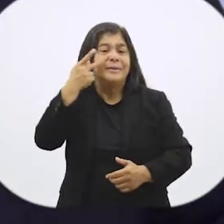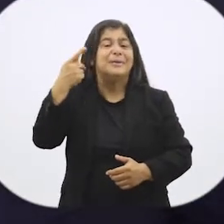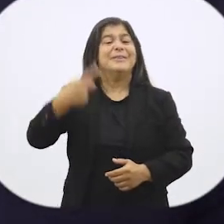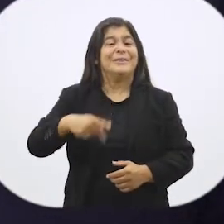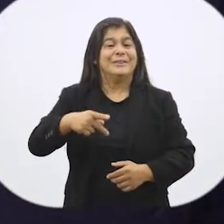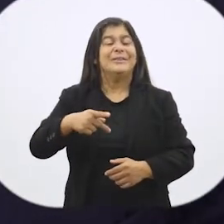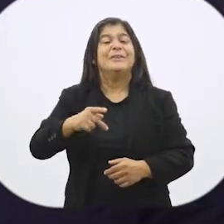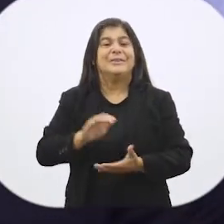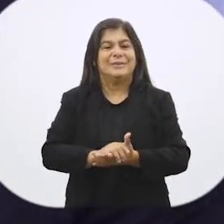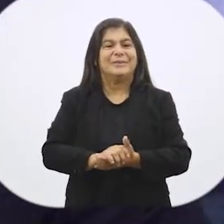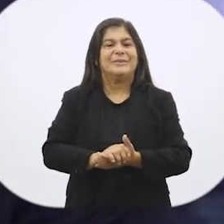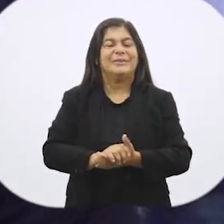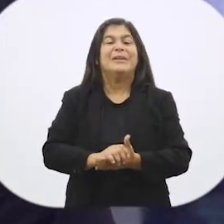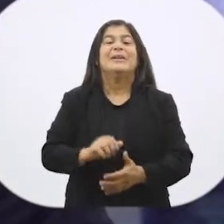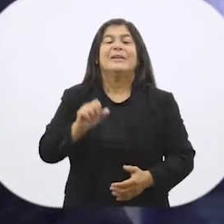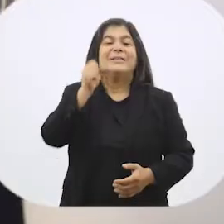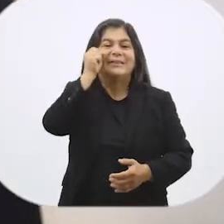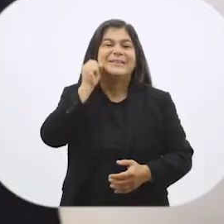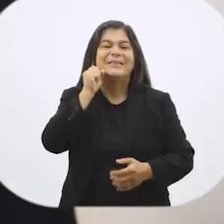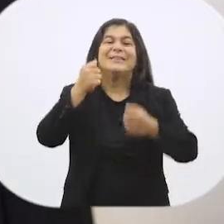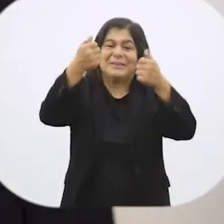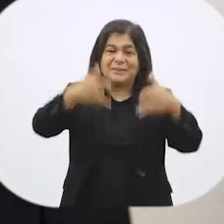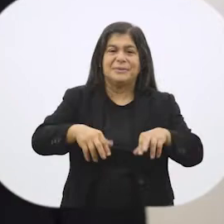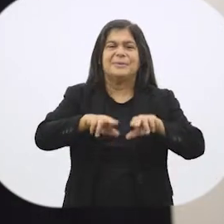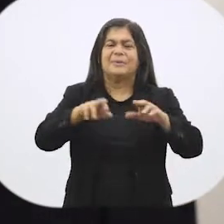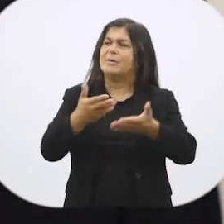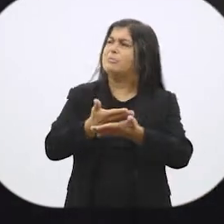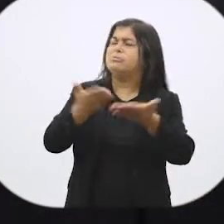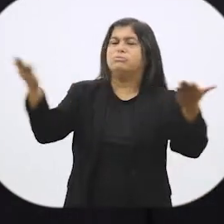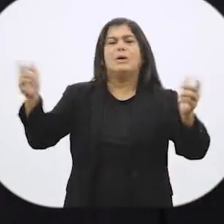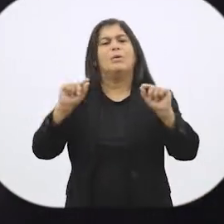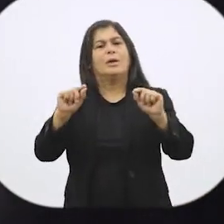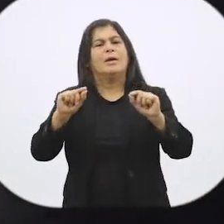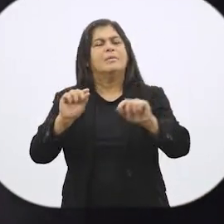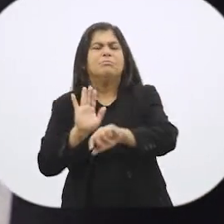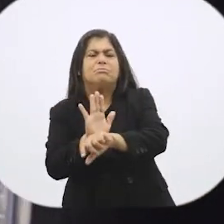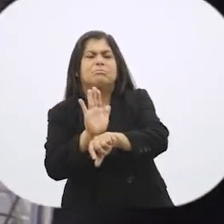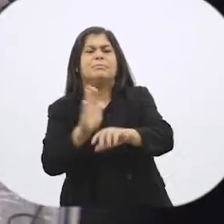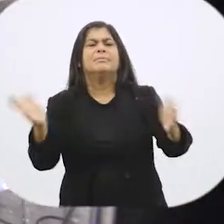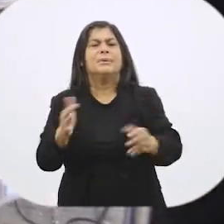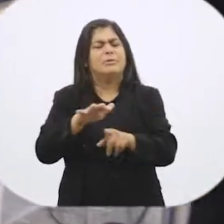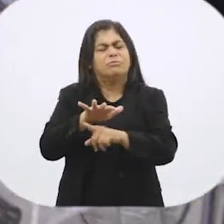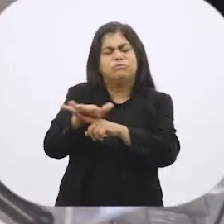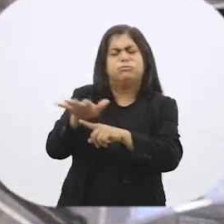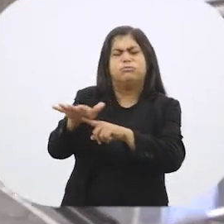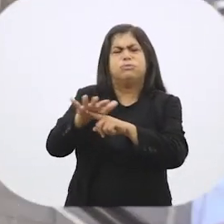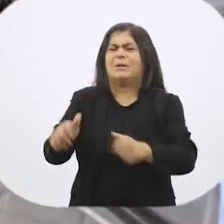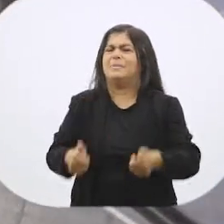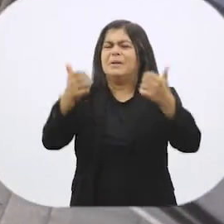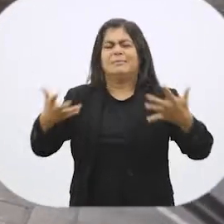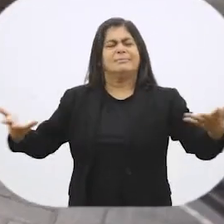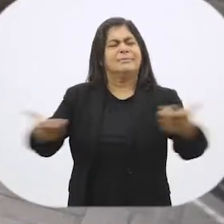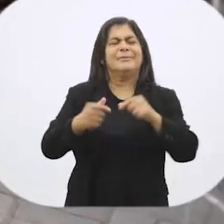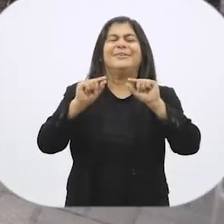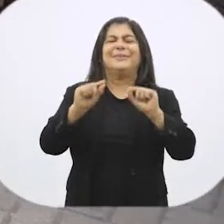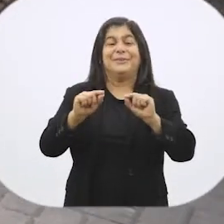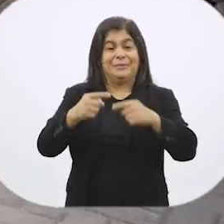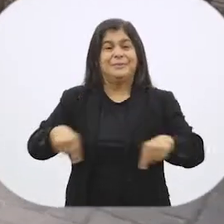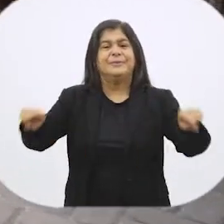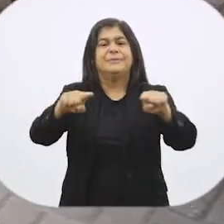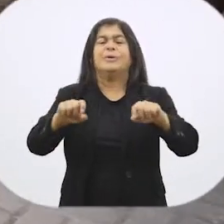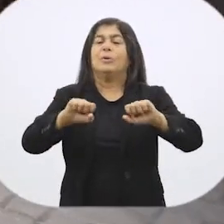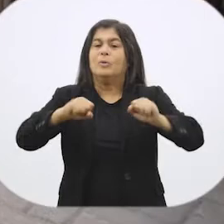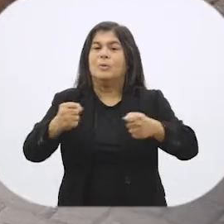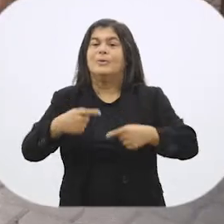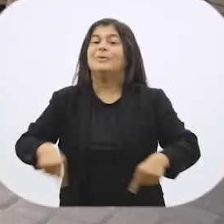de Justiça da Paraíba, Francisco Seráfico, ressaltou que o espaço visa trazer um atendimento ao público mais eficaz e